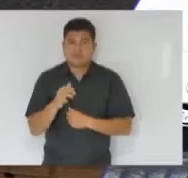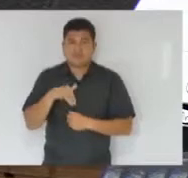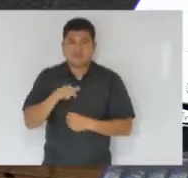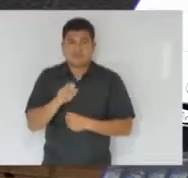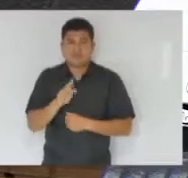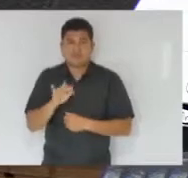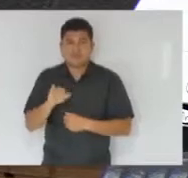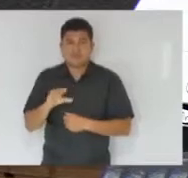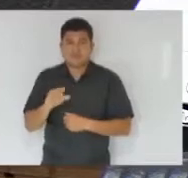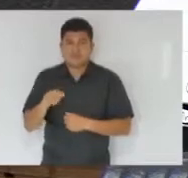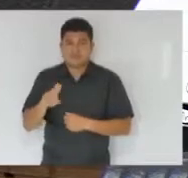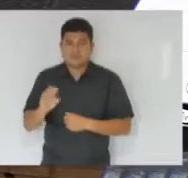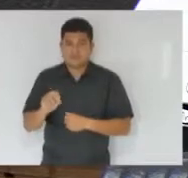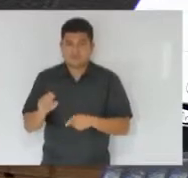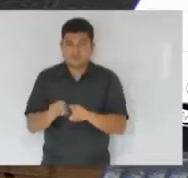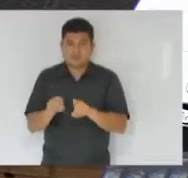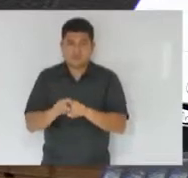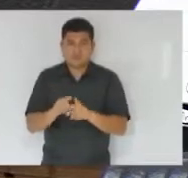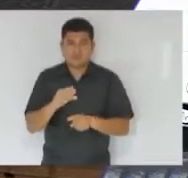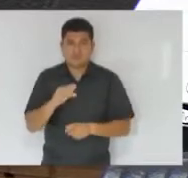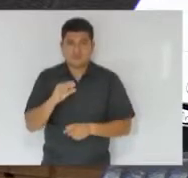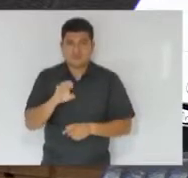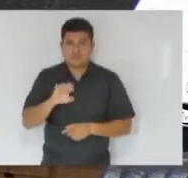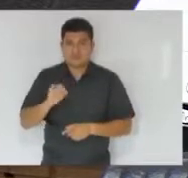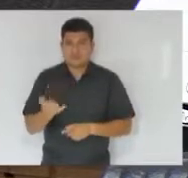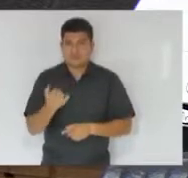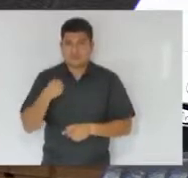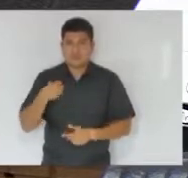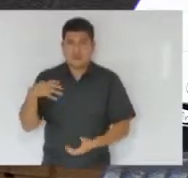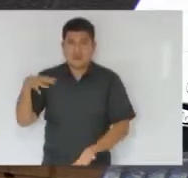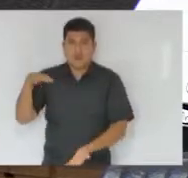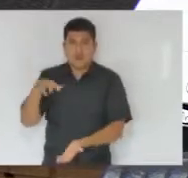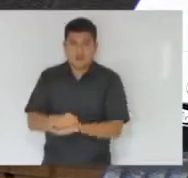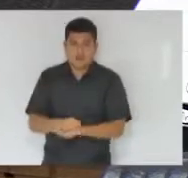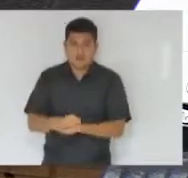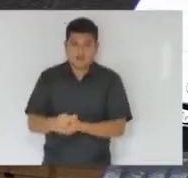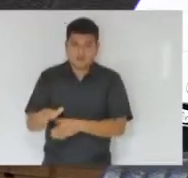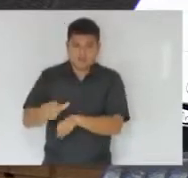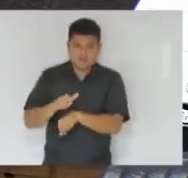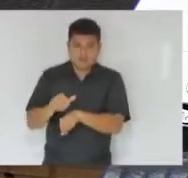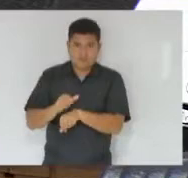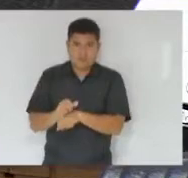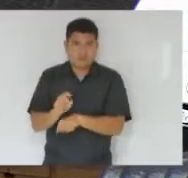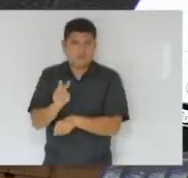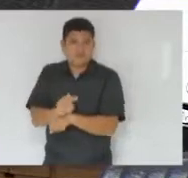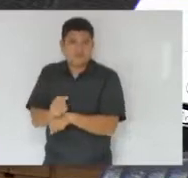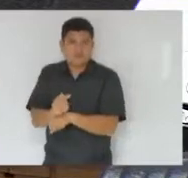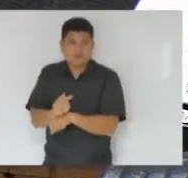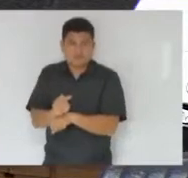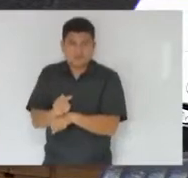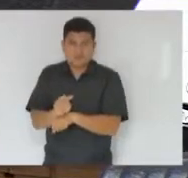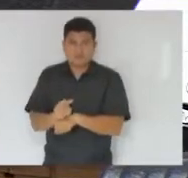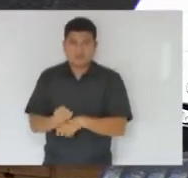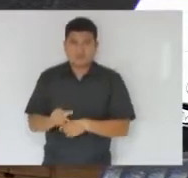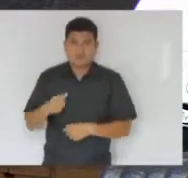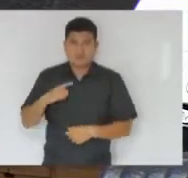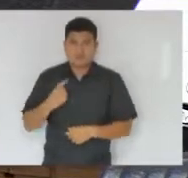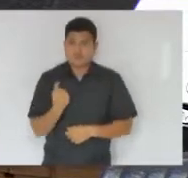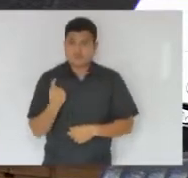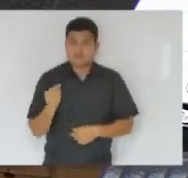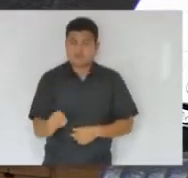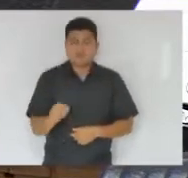a contratação de profissionais para a vigilância, o próprio SEJA, que tem cerca de 1.000 alunos,